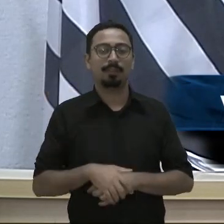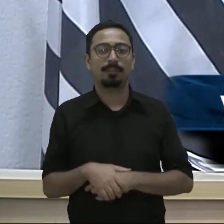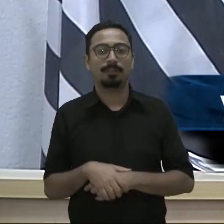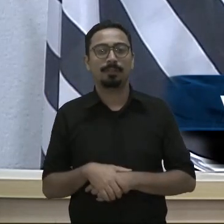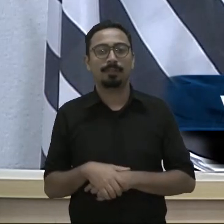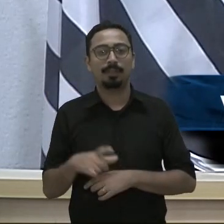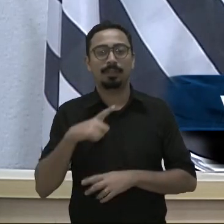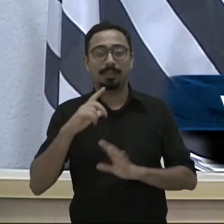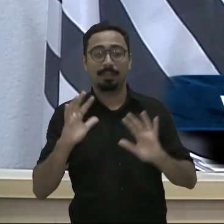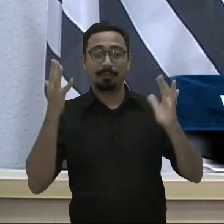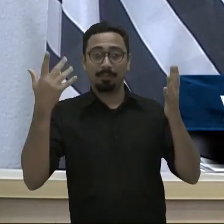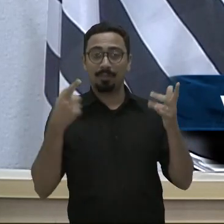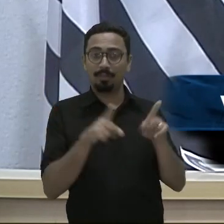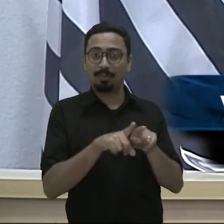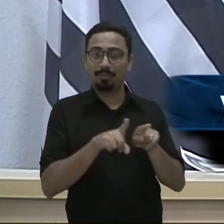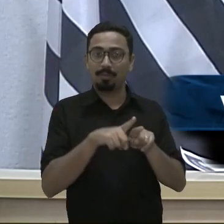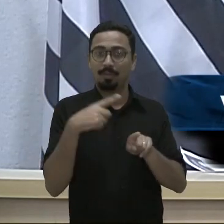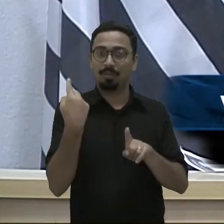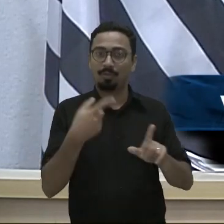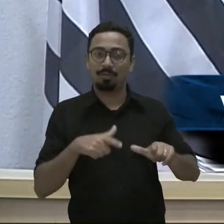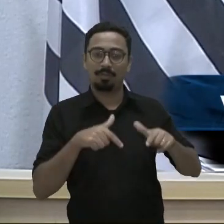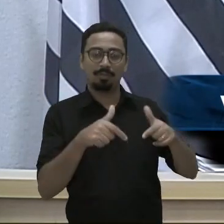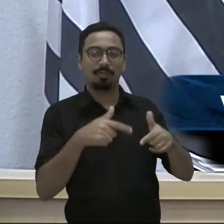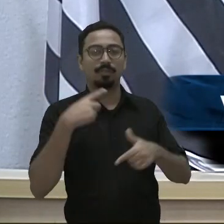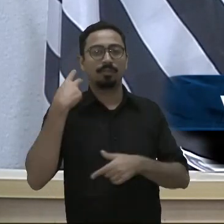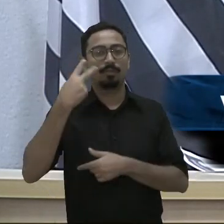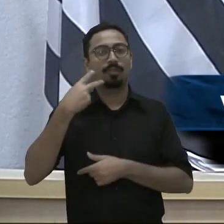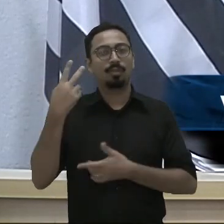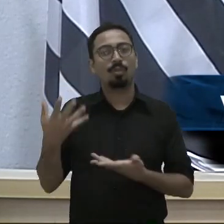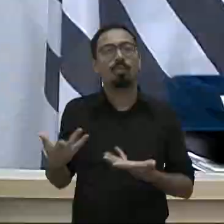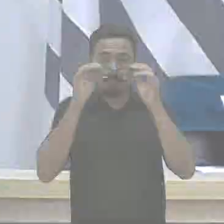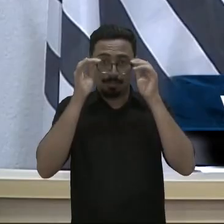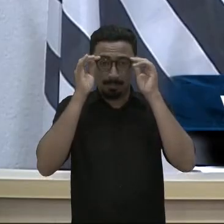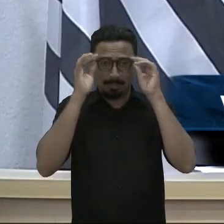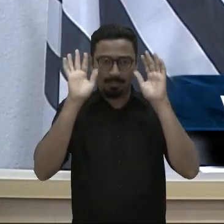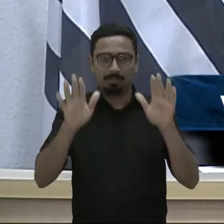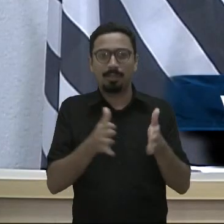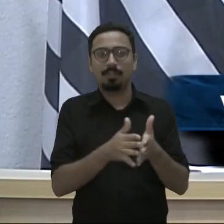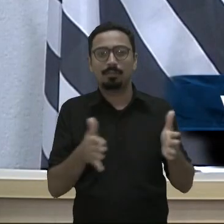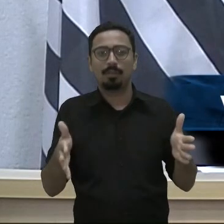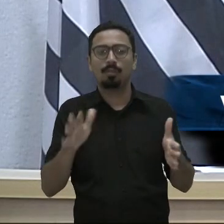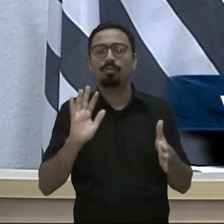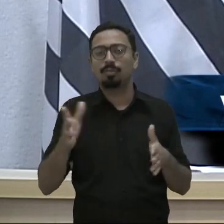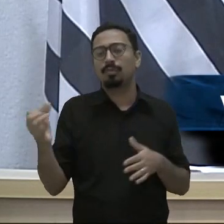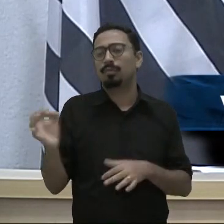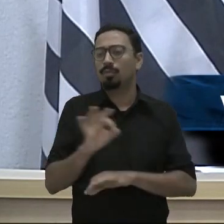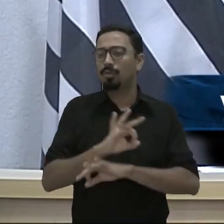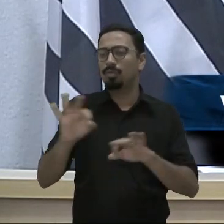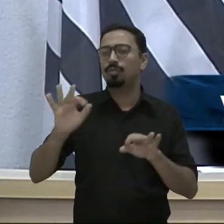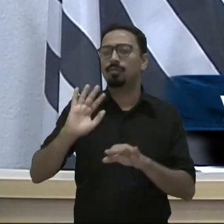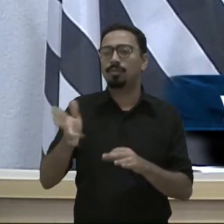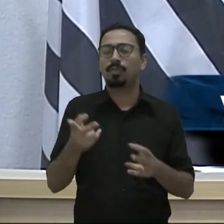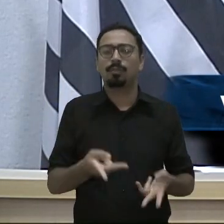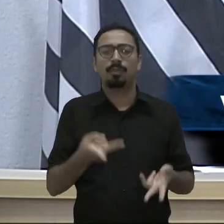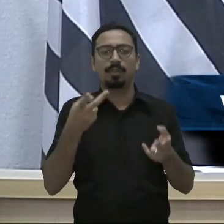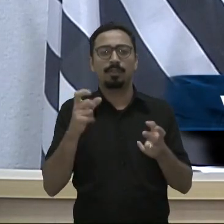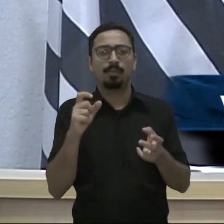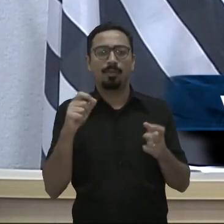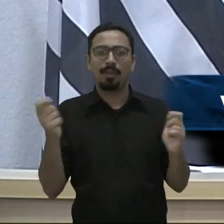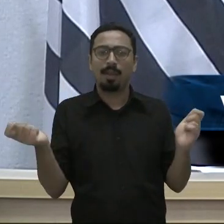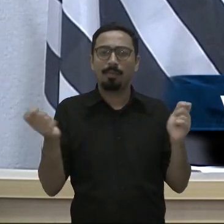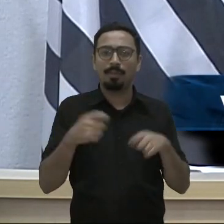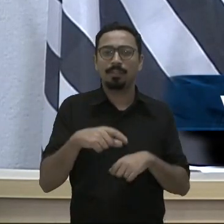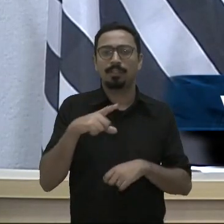esses eventos para nossa atuação mesmo, para qualificar nossa ação. Foi excelente para a gente ver mesmo a potência que é